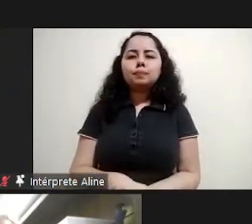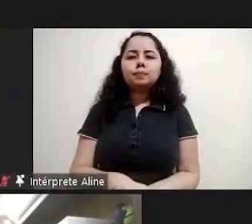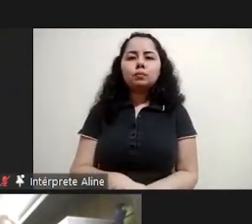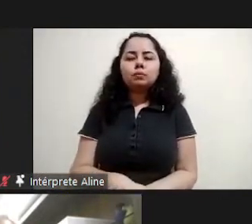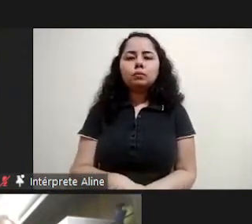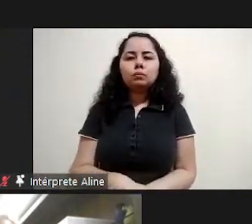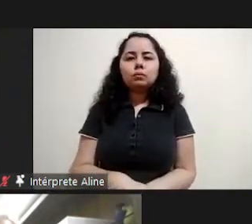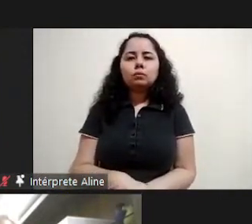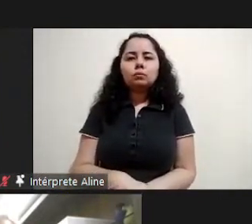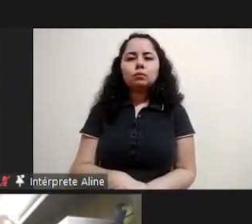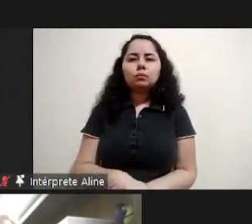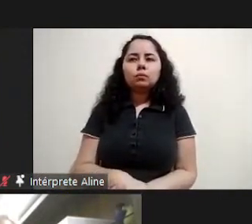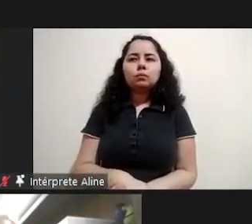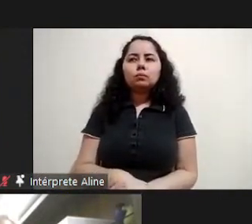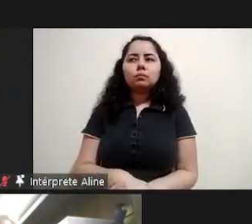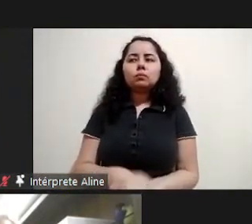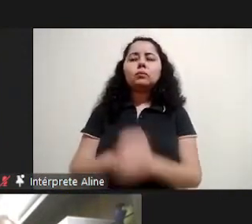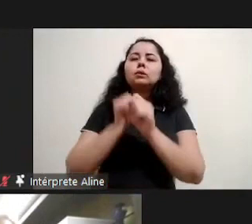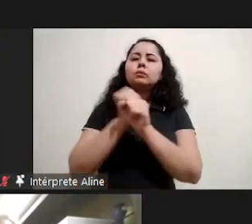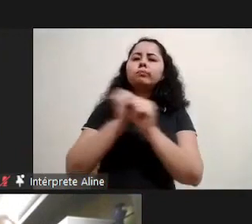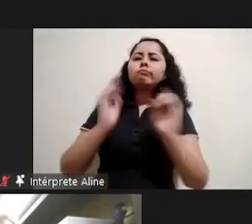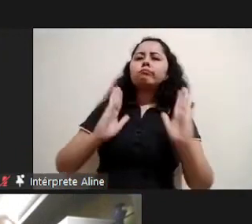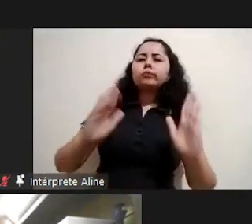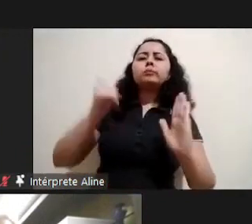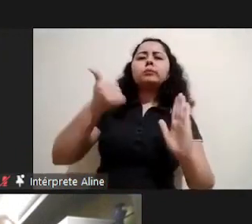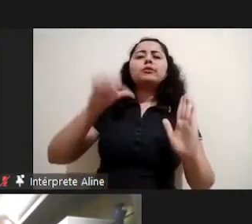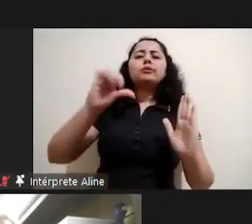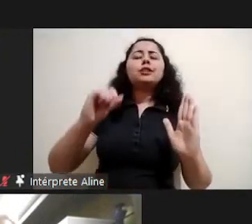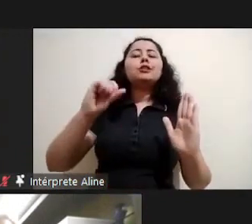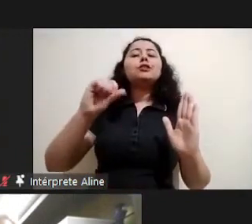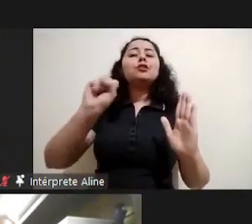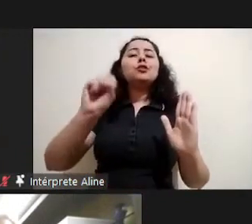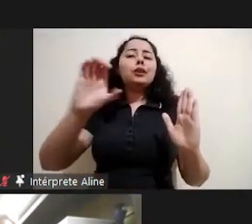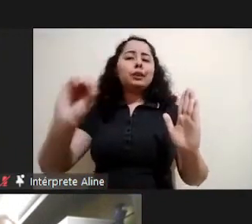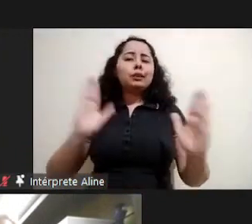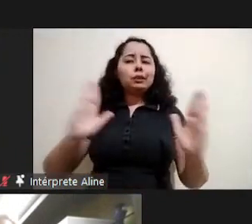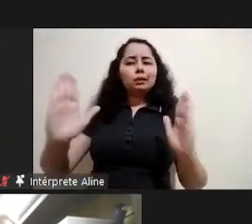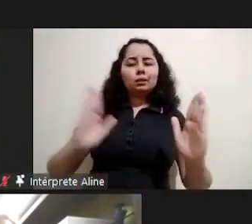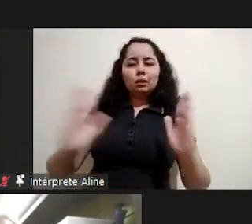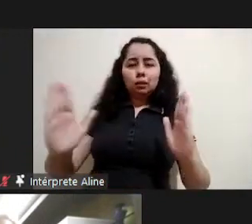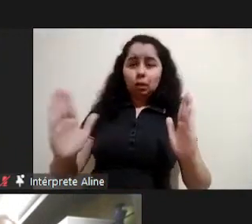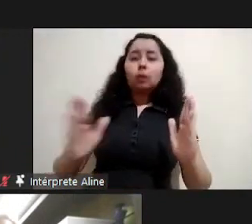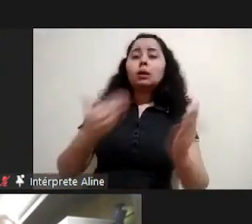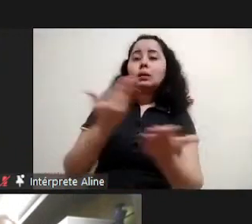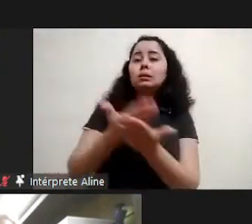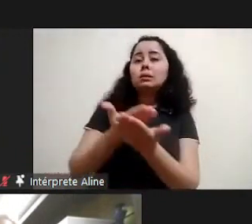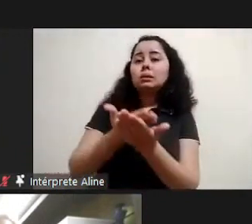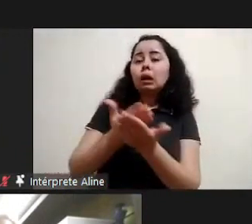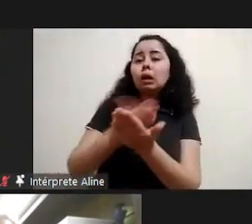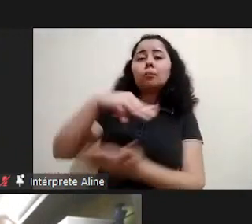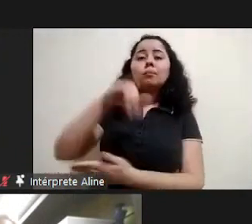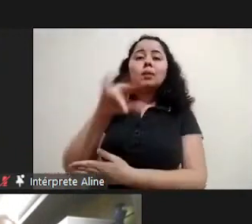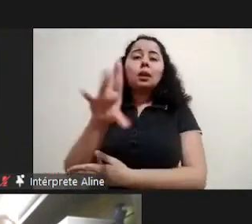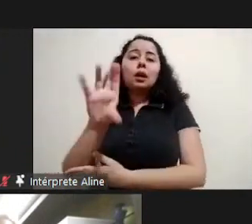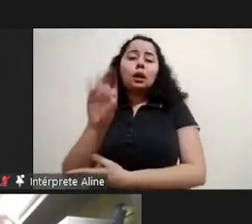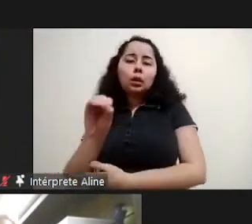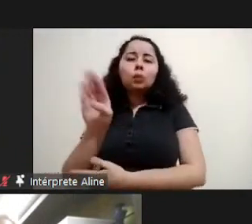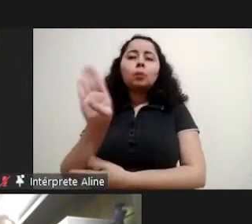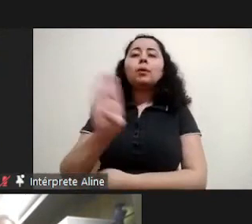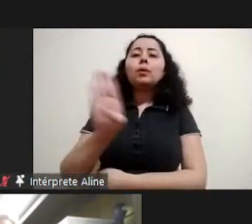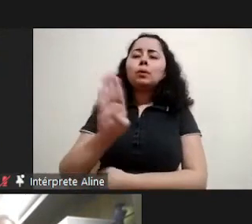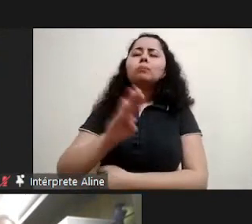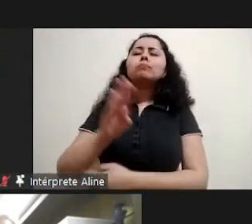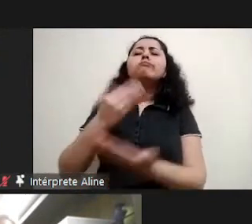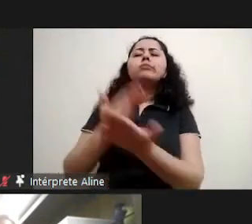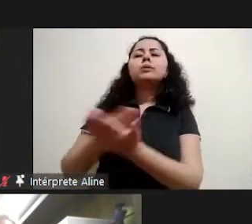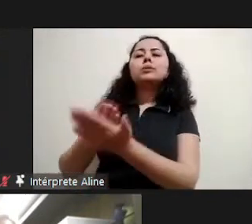Na década de 1980, a par das aulas de microbiologia que ministrava em 2 unidades acadêmicas, cursou um mestrado em ciências